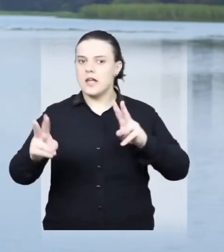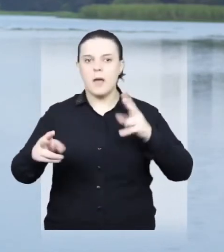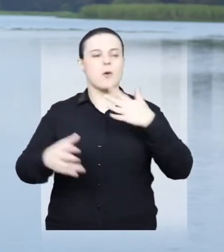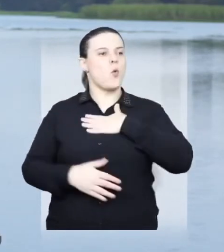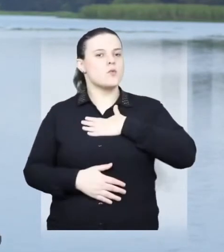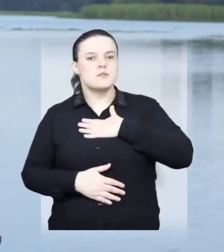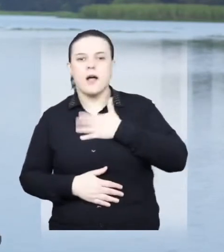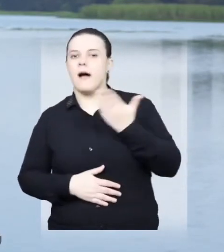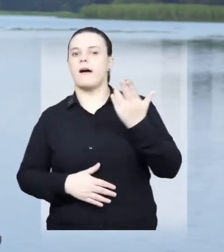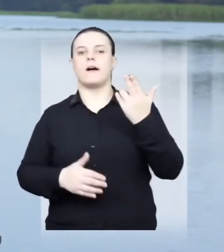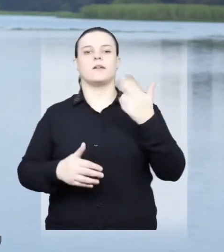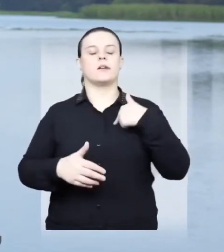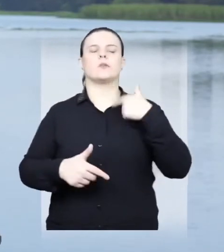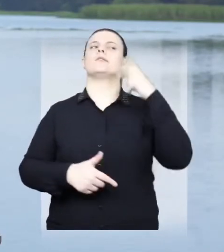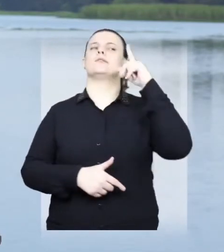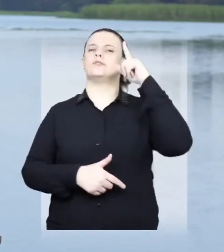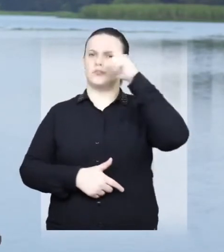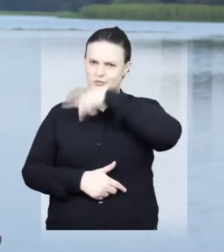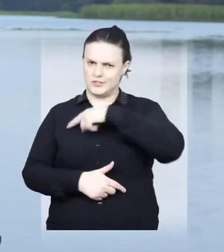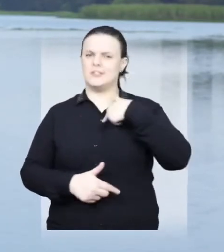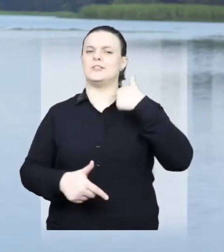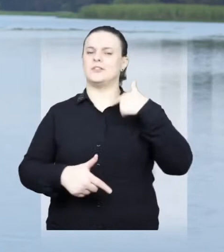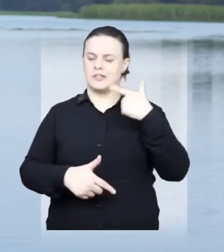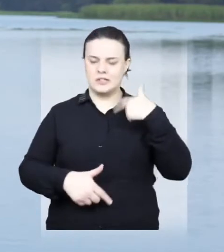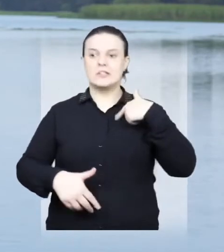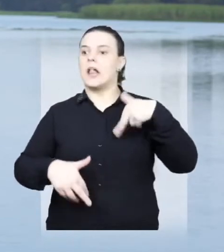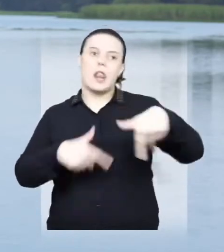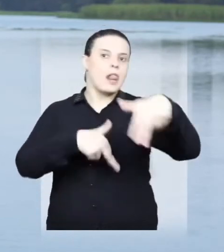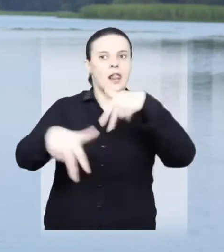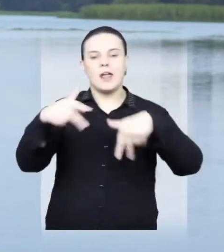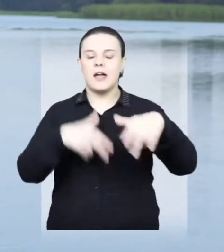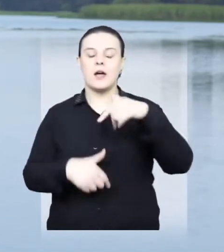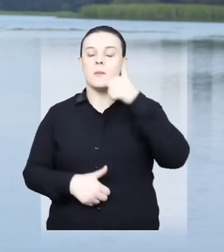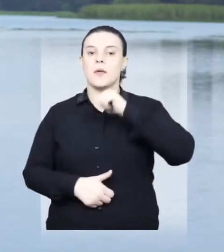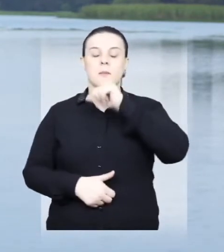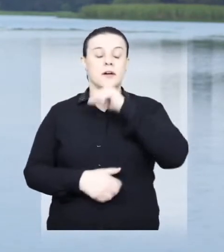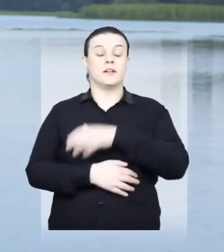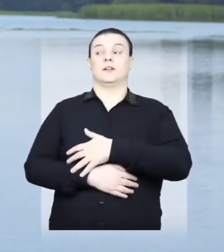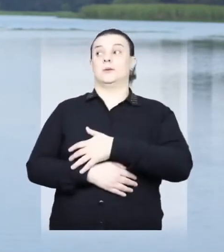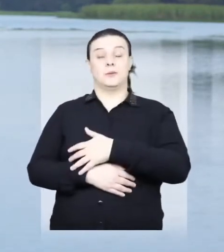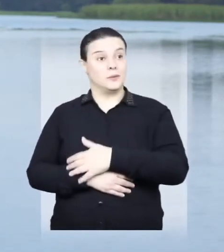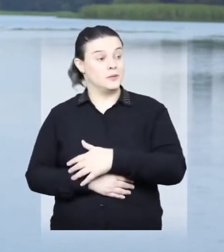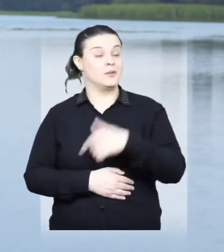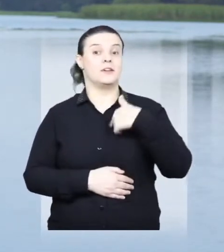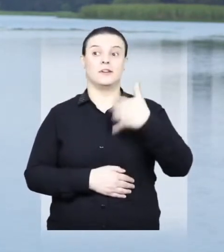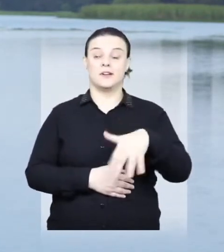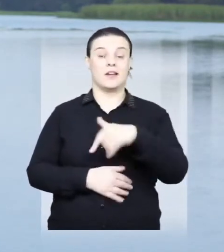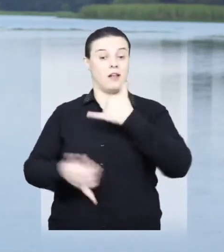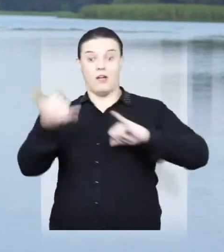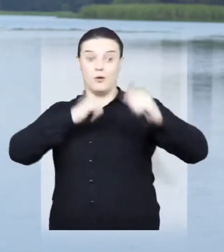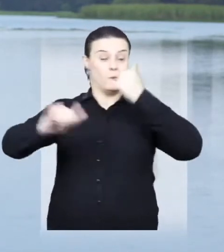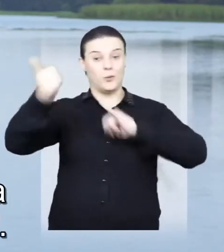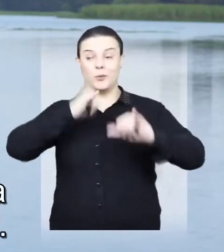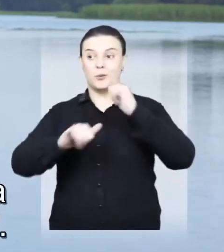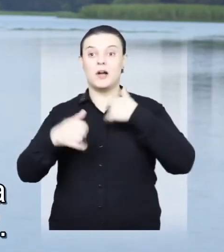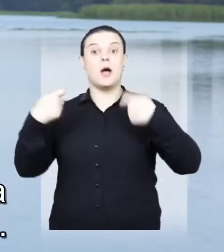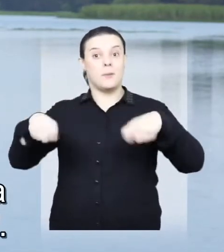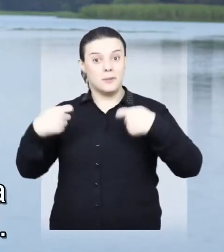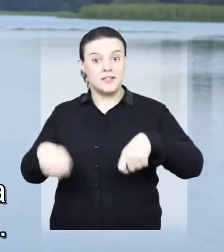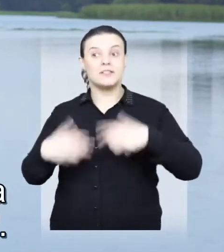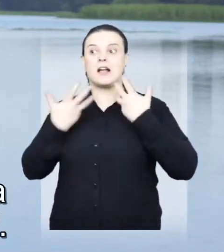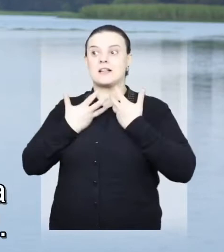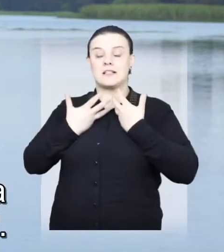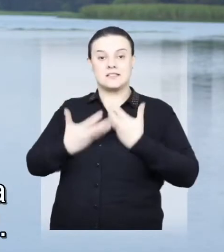ativa, eu dava trabalho nesse sentido, então eu acho que minha mãe falou assim, olha, eu preciso desgastar essas energias, essa menina